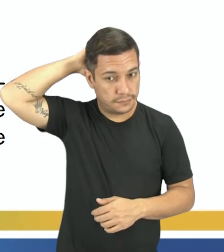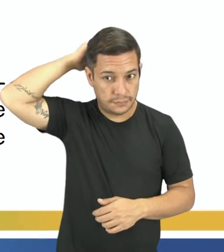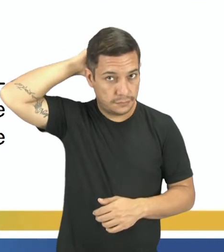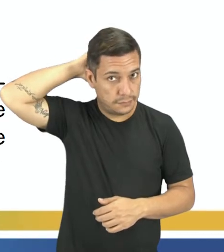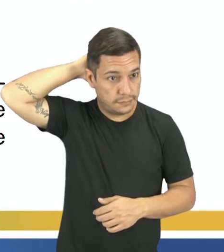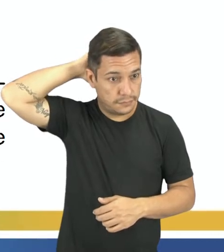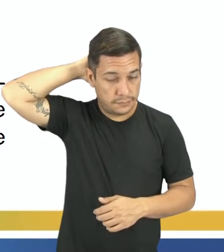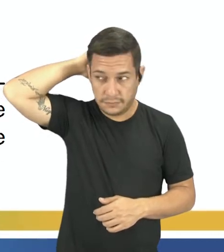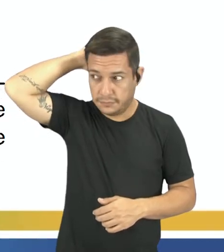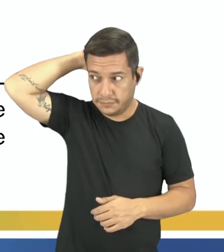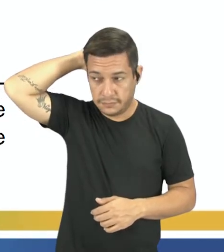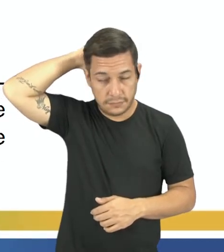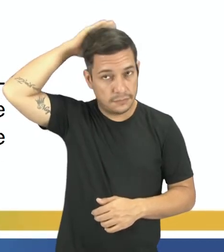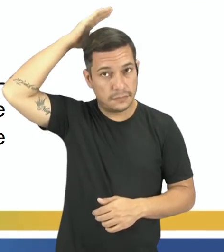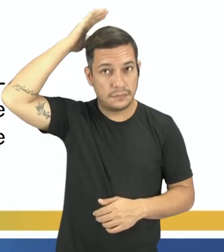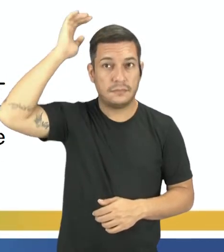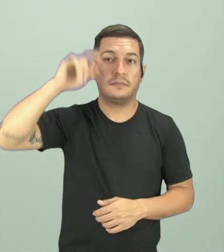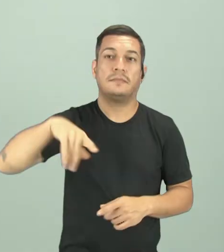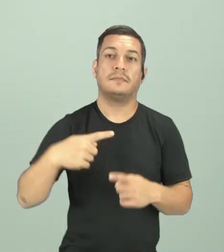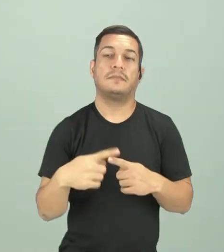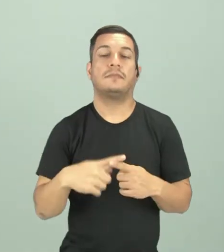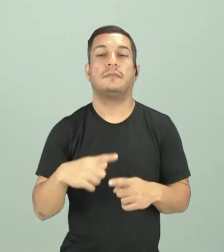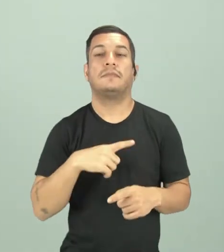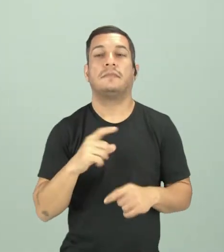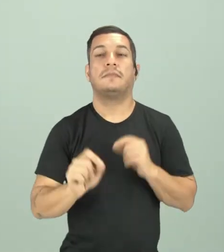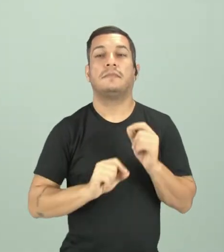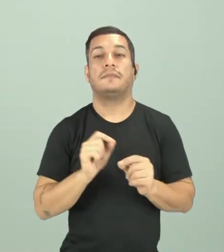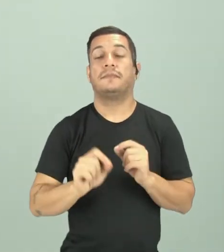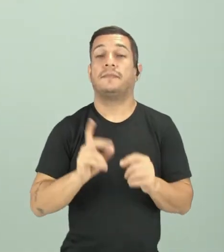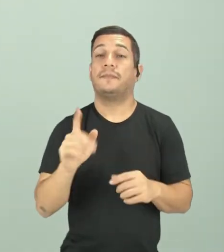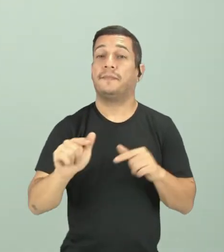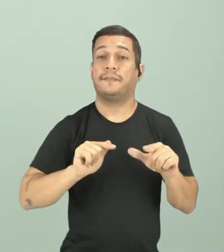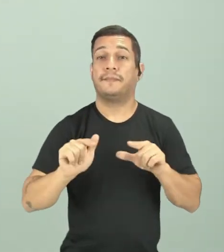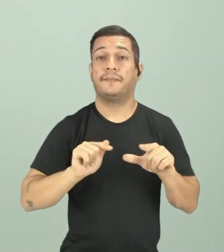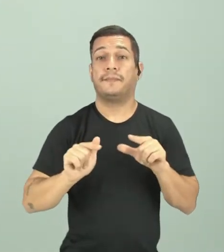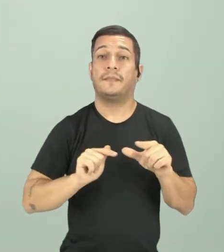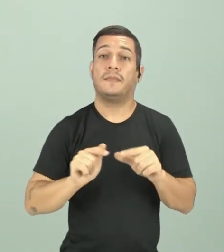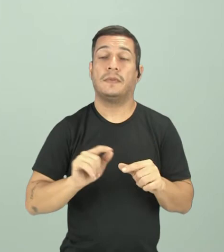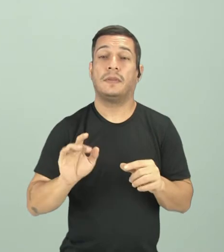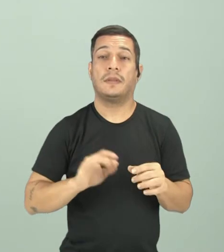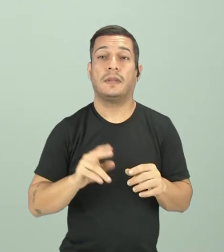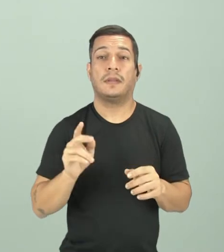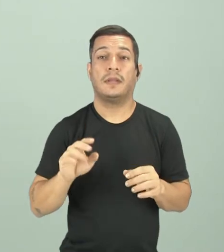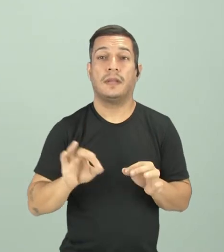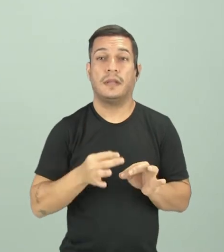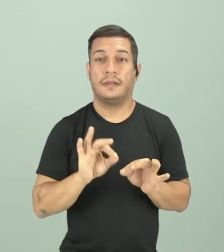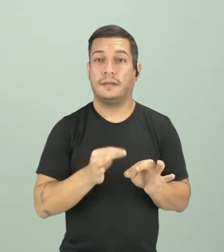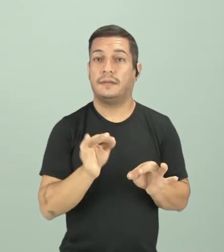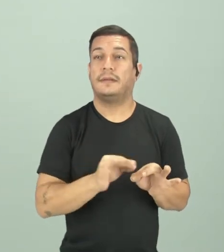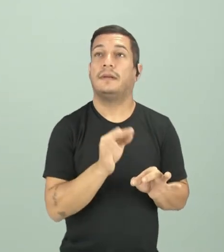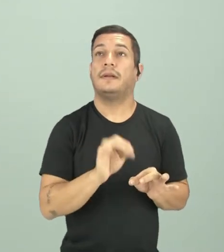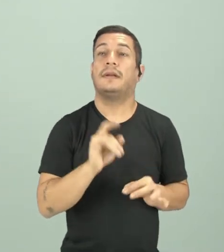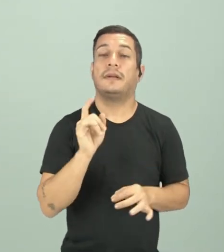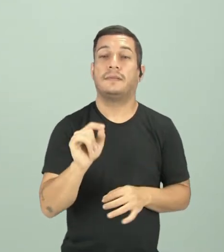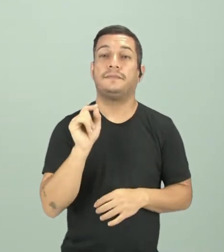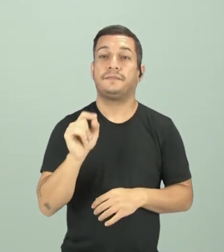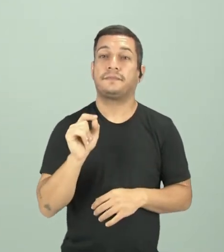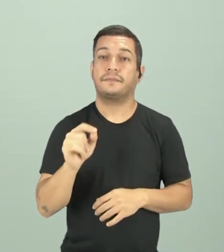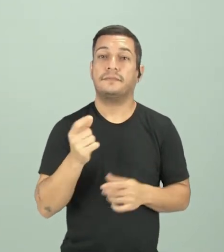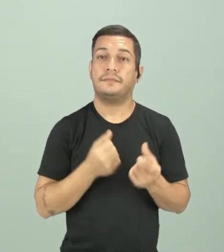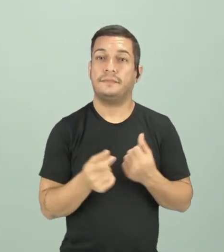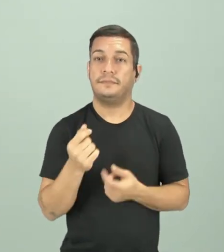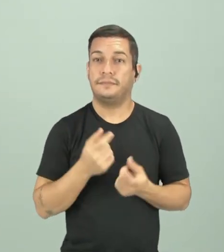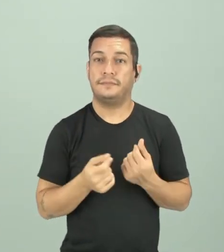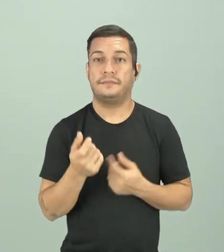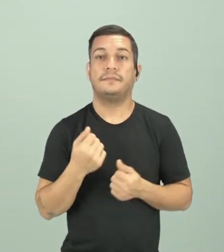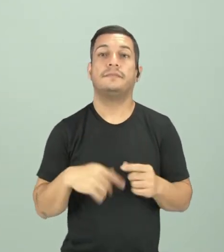física também gera renda, porque quando tem essa questão do trabalho aí artesanal, do crochê, é uma questão